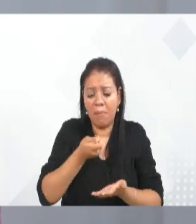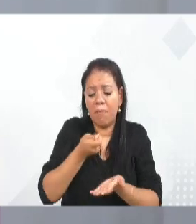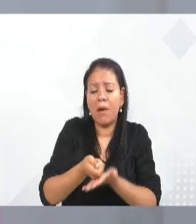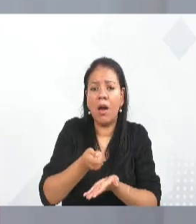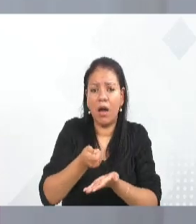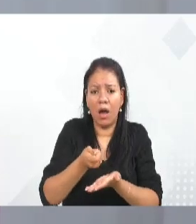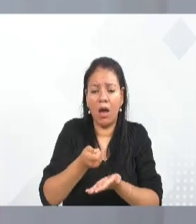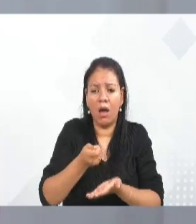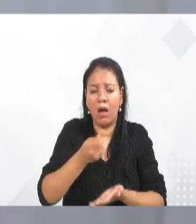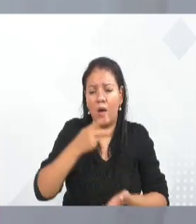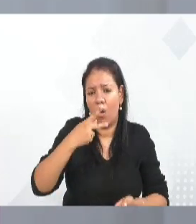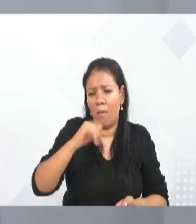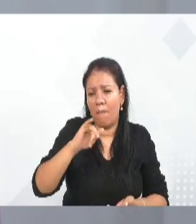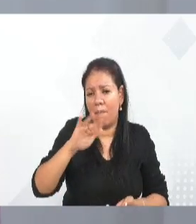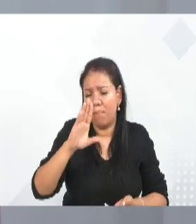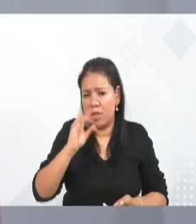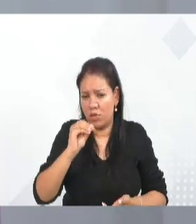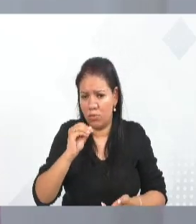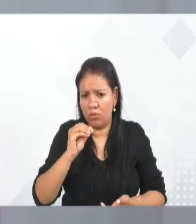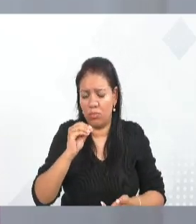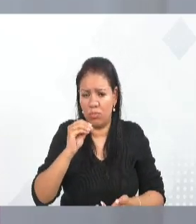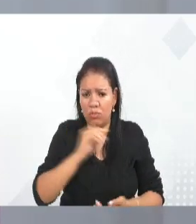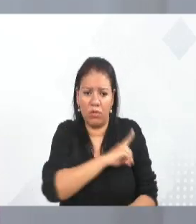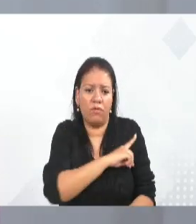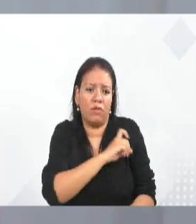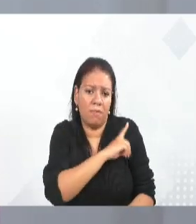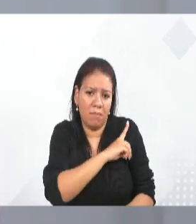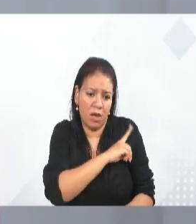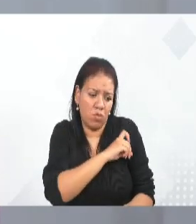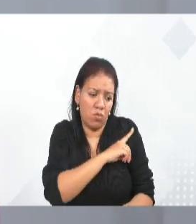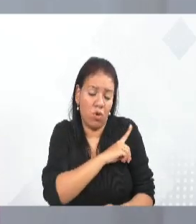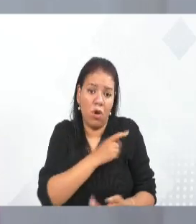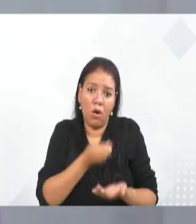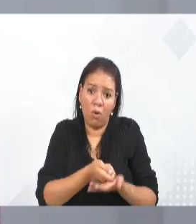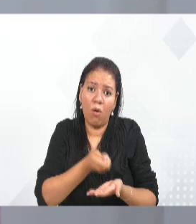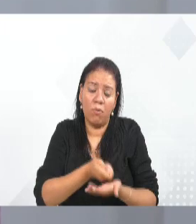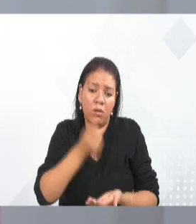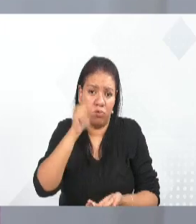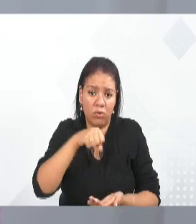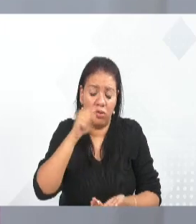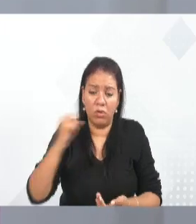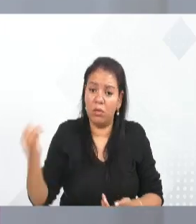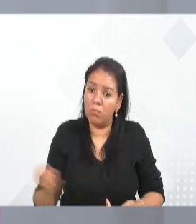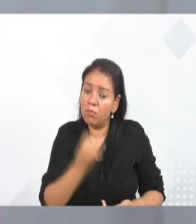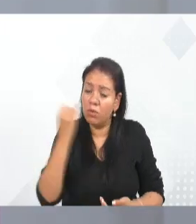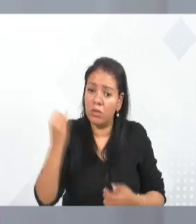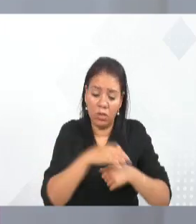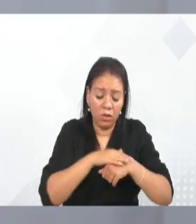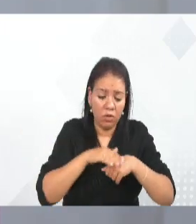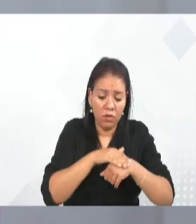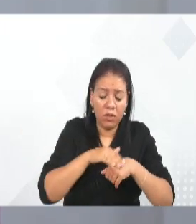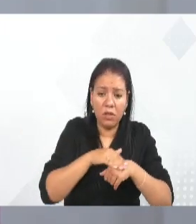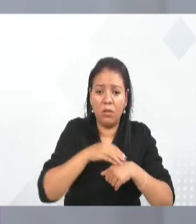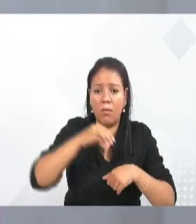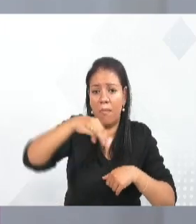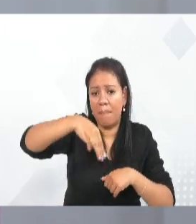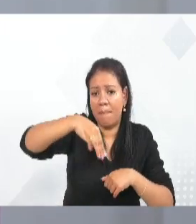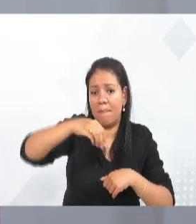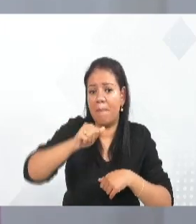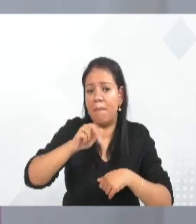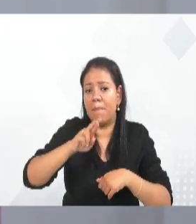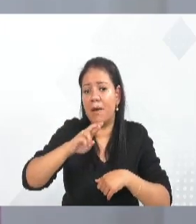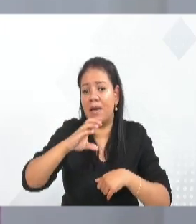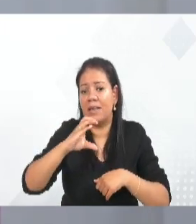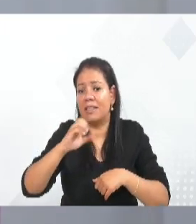do piso da enfermagem nós vamos continuar cobrando aqui é extremamente importante física a conversa com Dr Marcelo lazarink inclusive